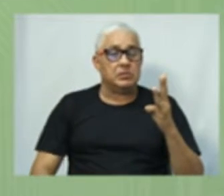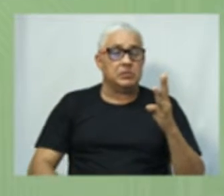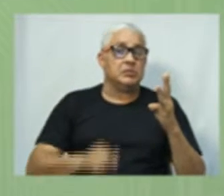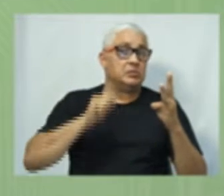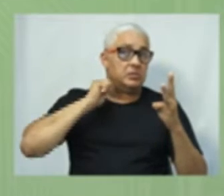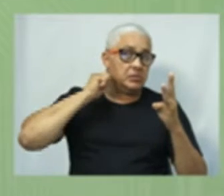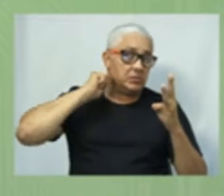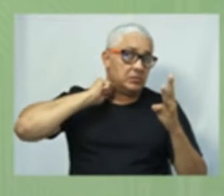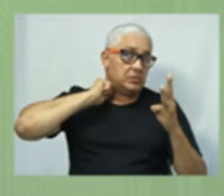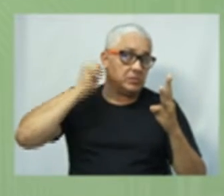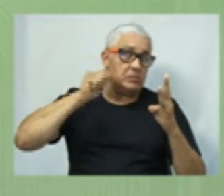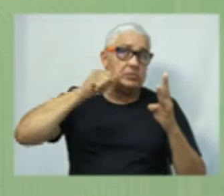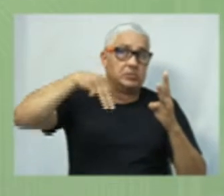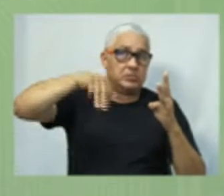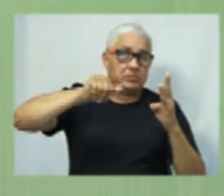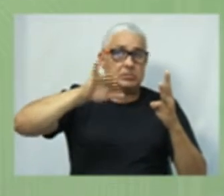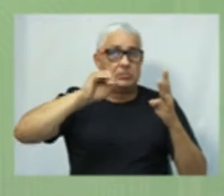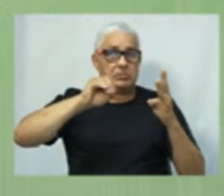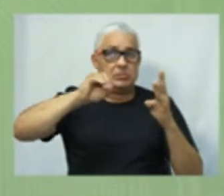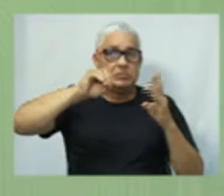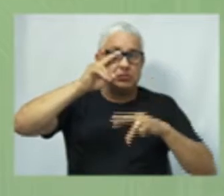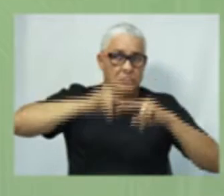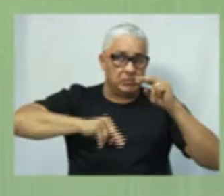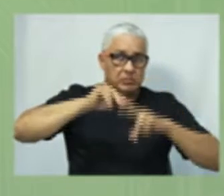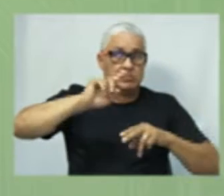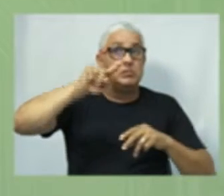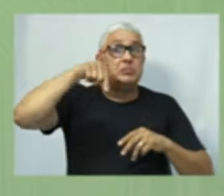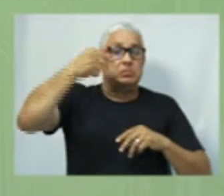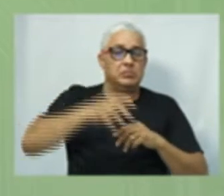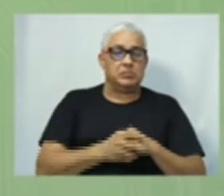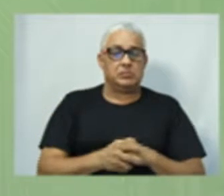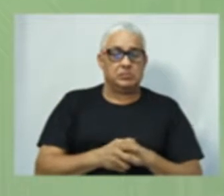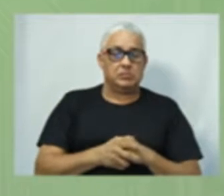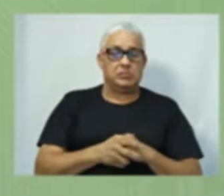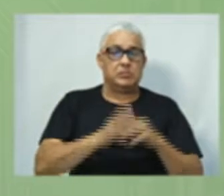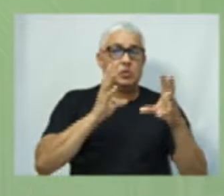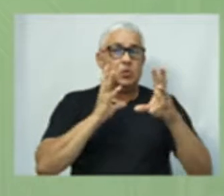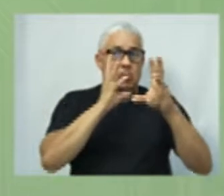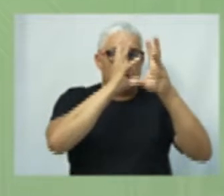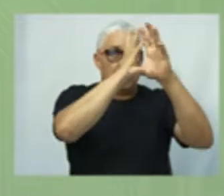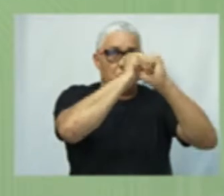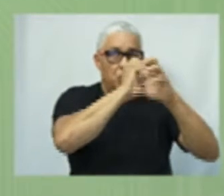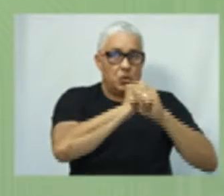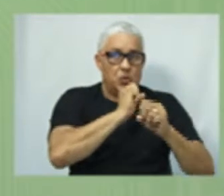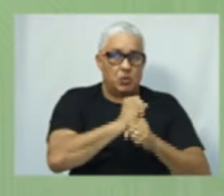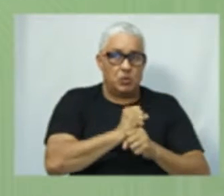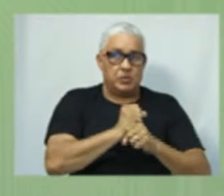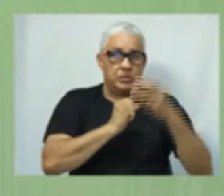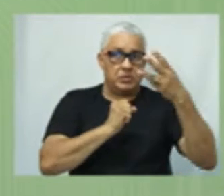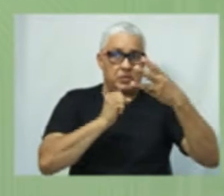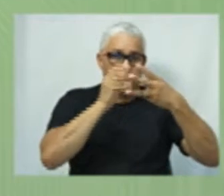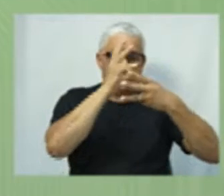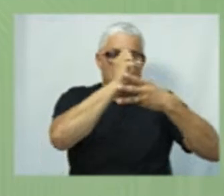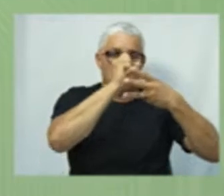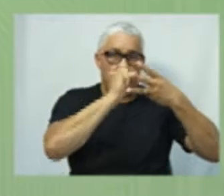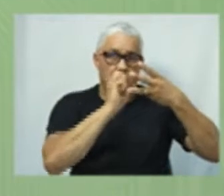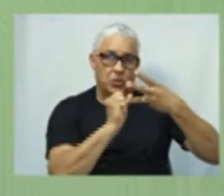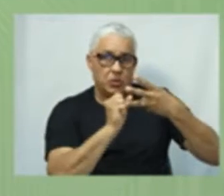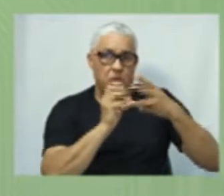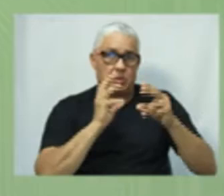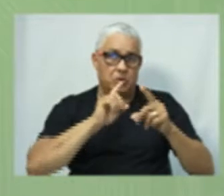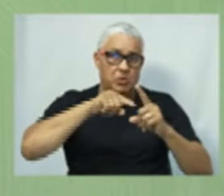Abril, maio e junho. Depois, fazer a somatória dos 3